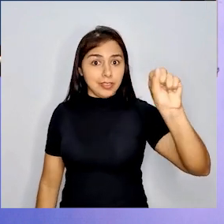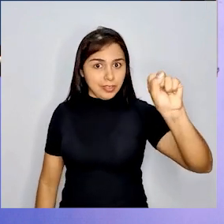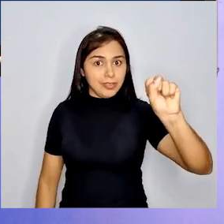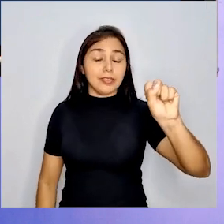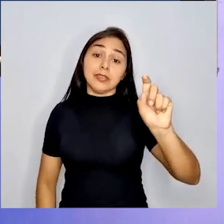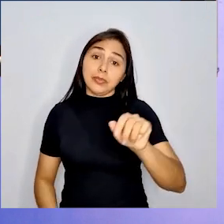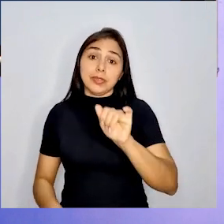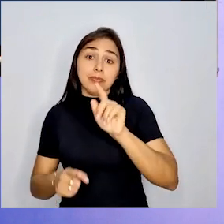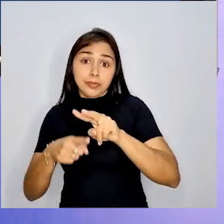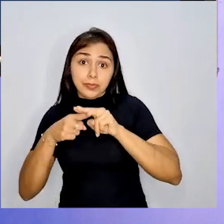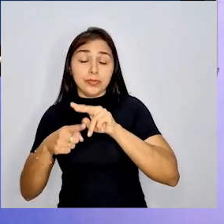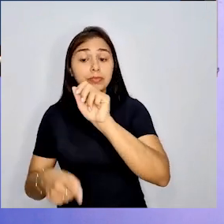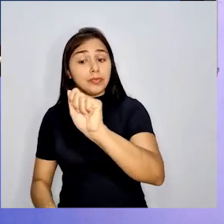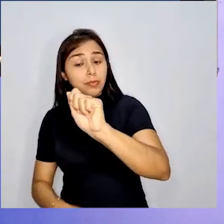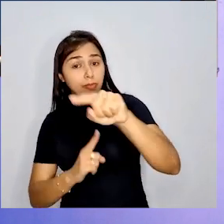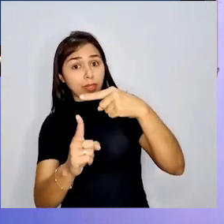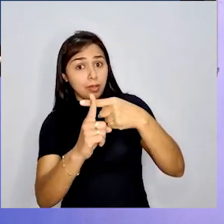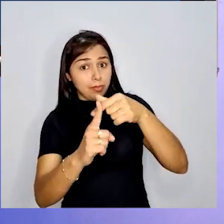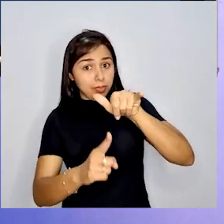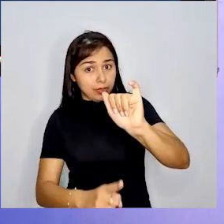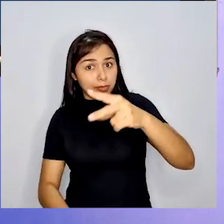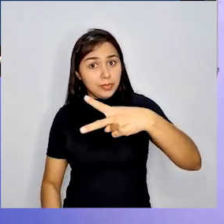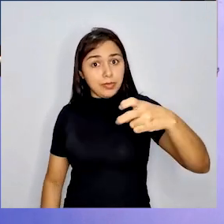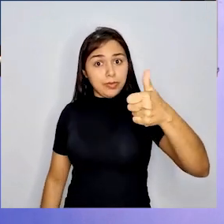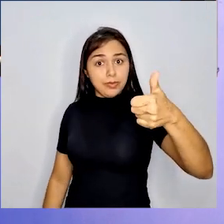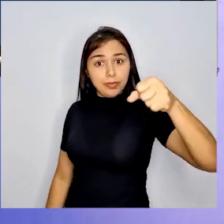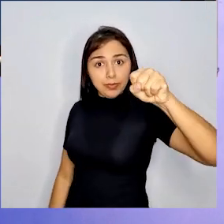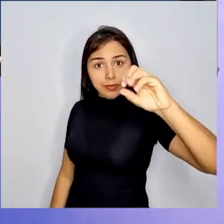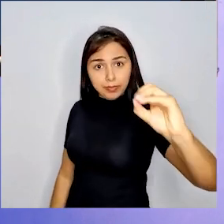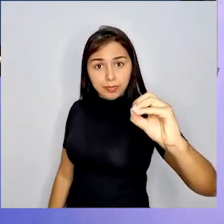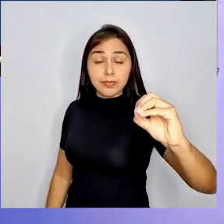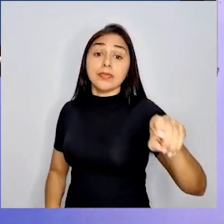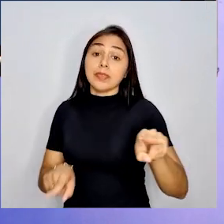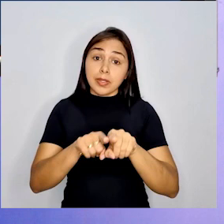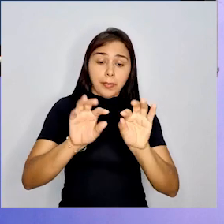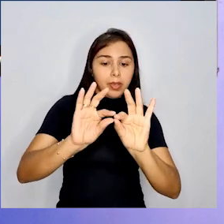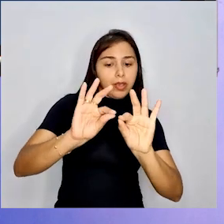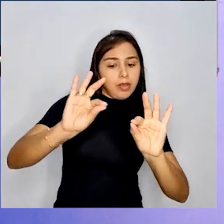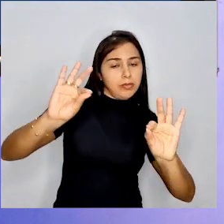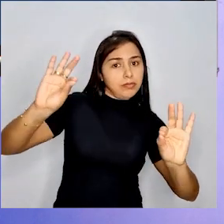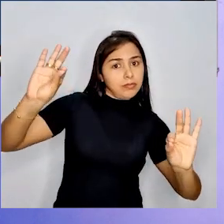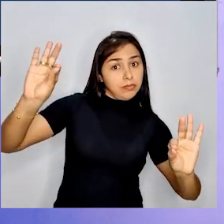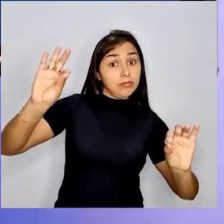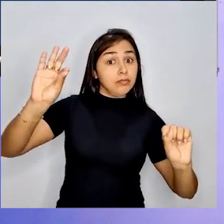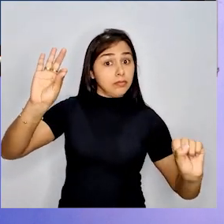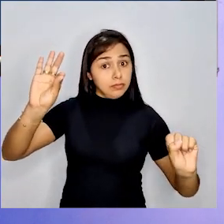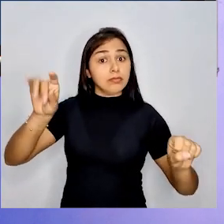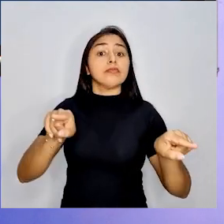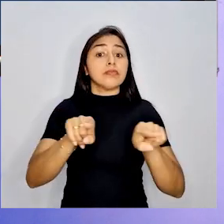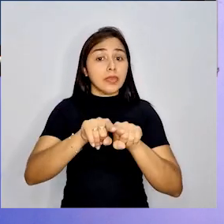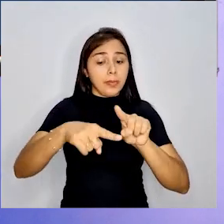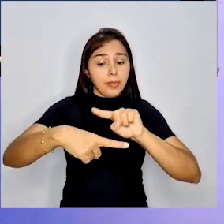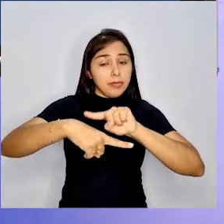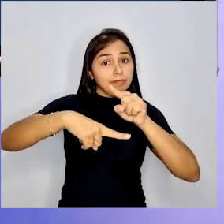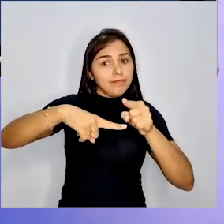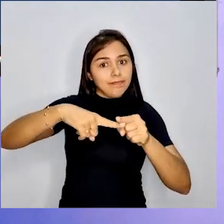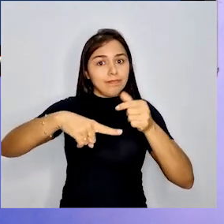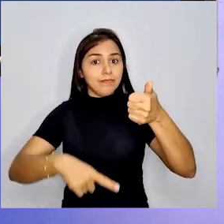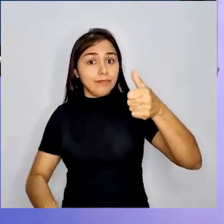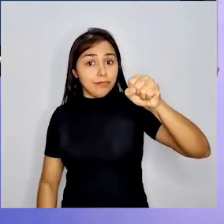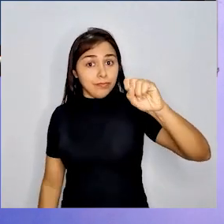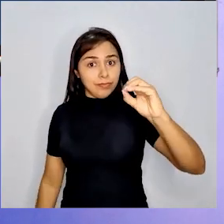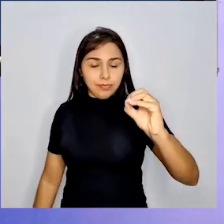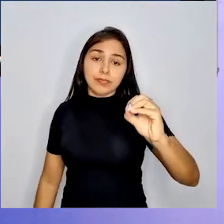180. E também que o ângulo formado pela reta S, A mais X, ele é 180. Então, A mais